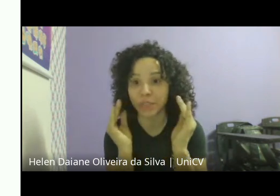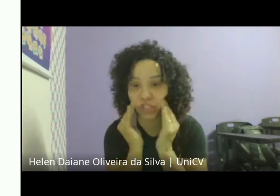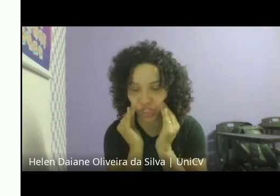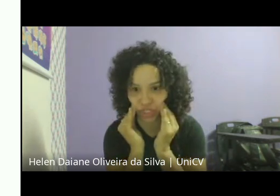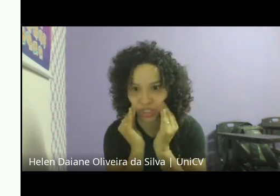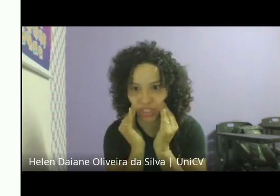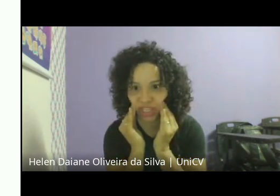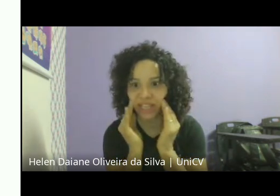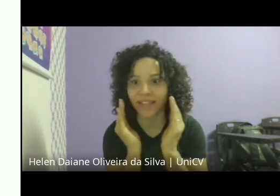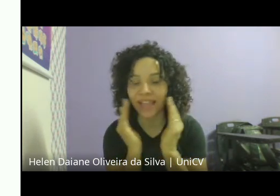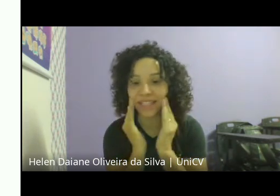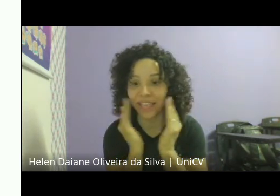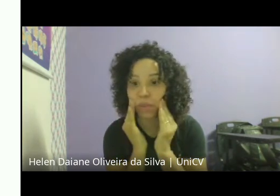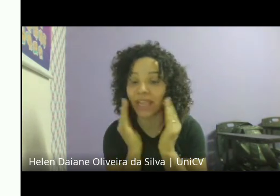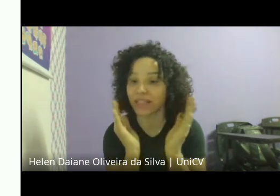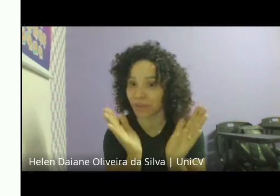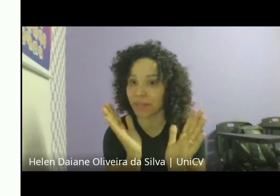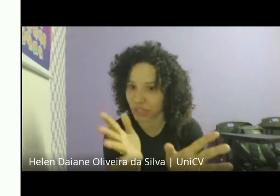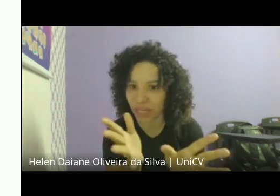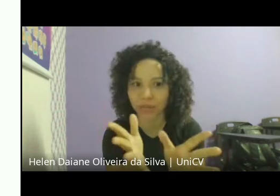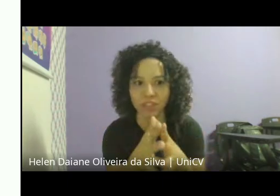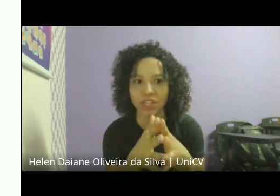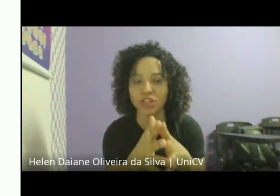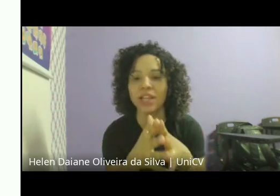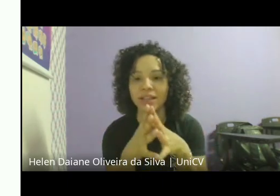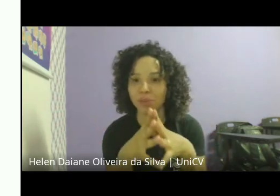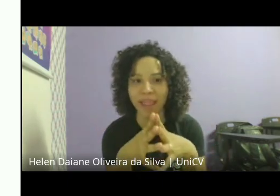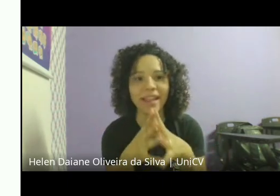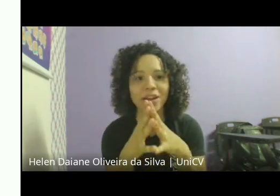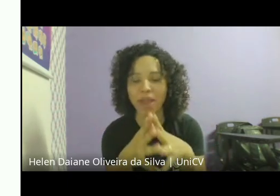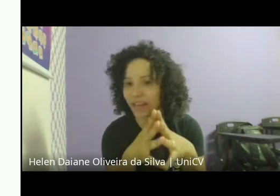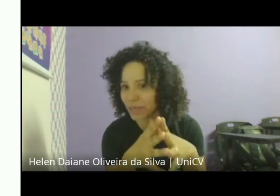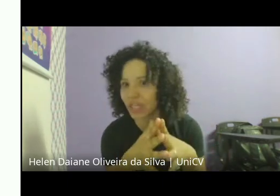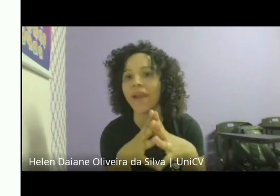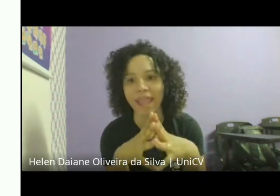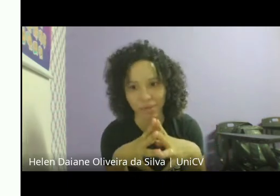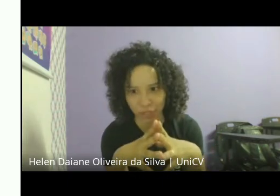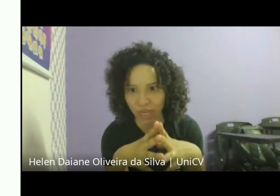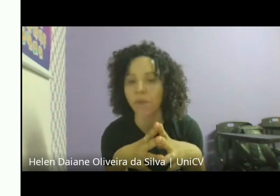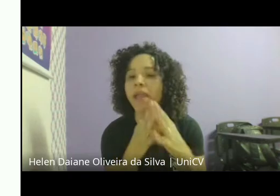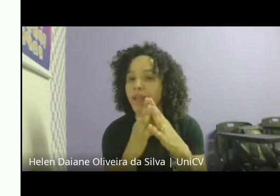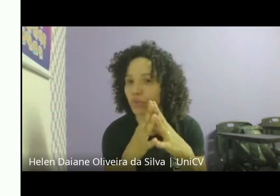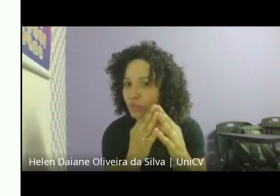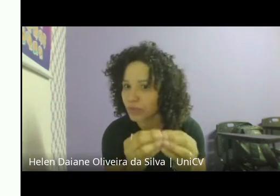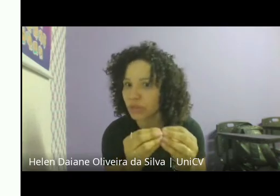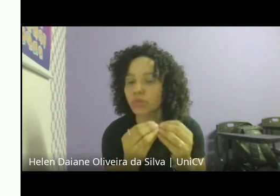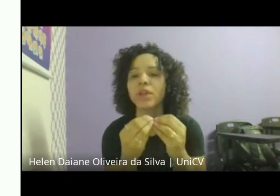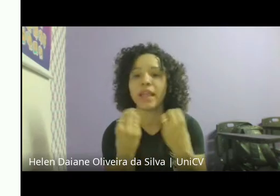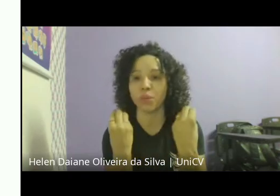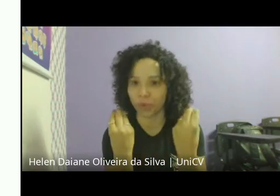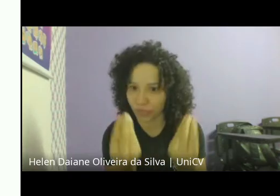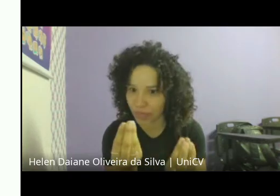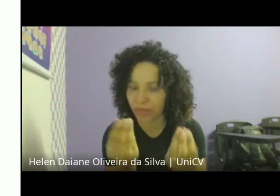sugar as bochechas. Tá? Isso daqui é uma relação gramatical, tá, gente? Não é que não é gramatical, é gramatical. É um